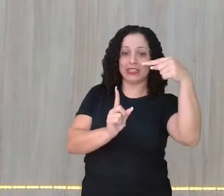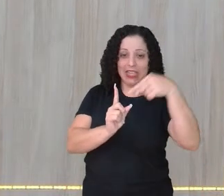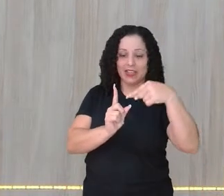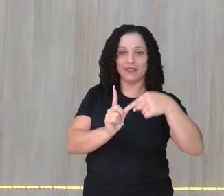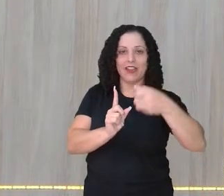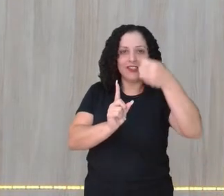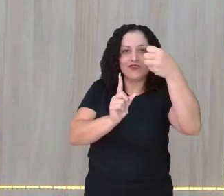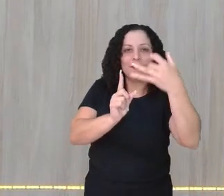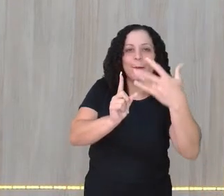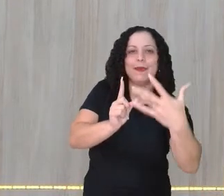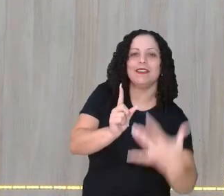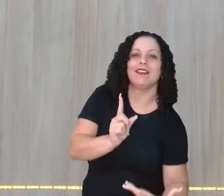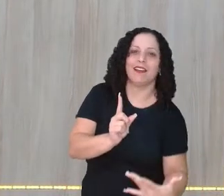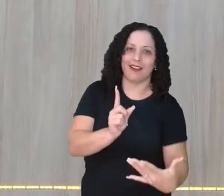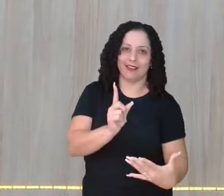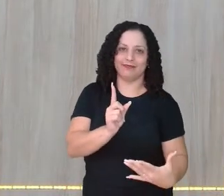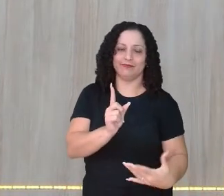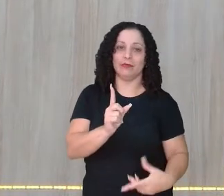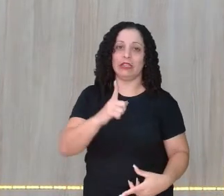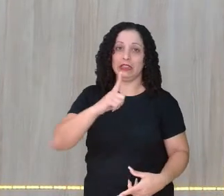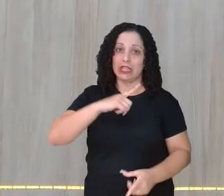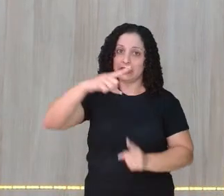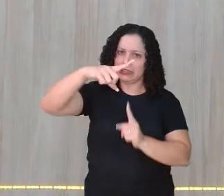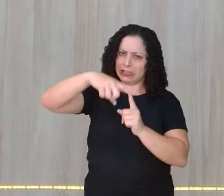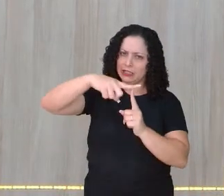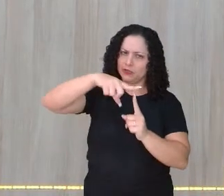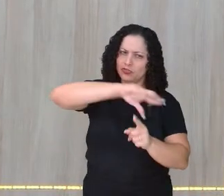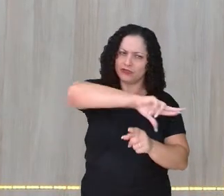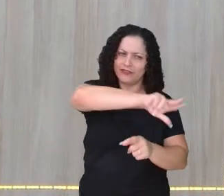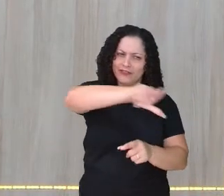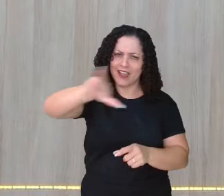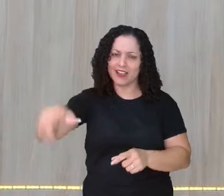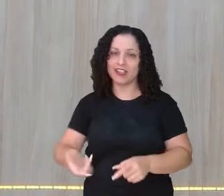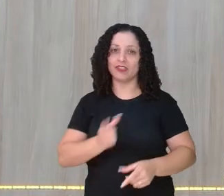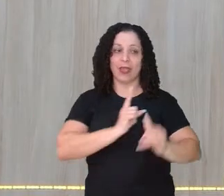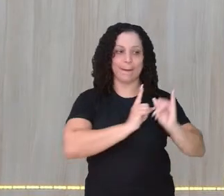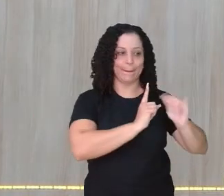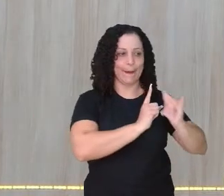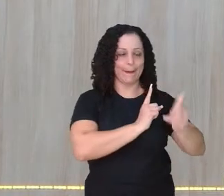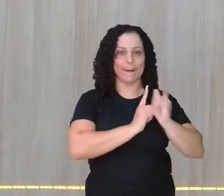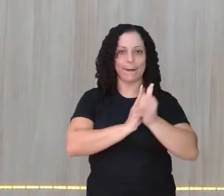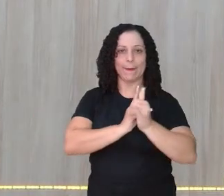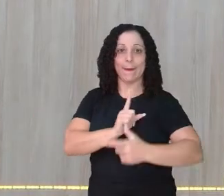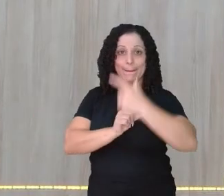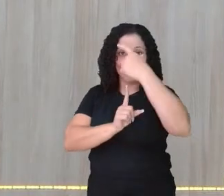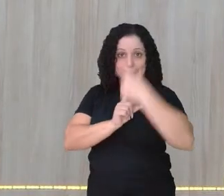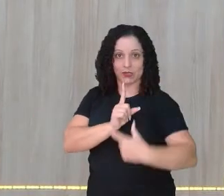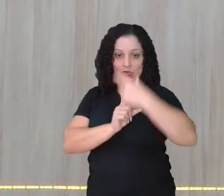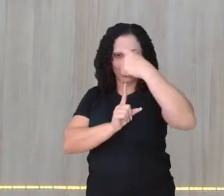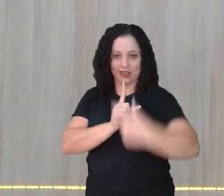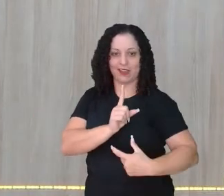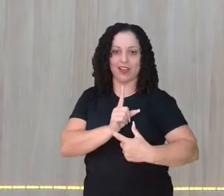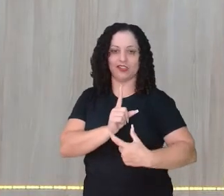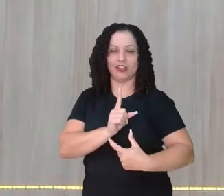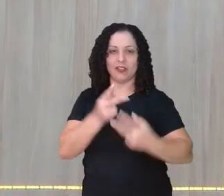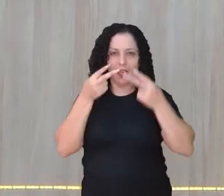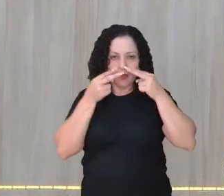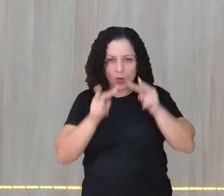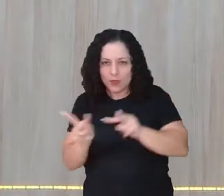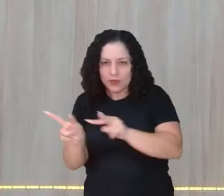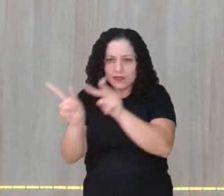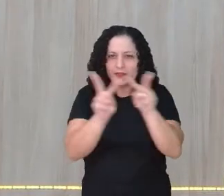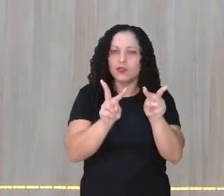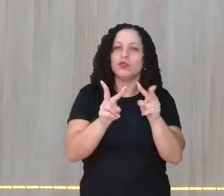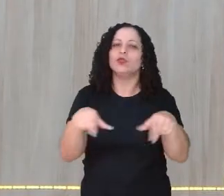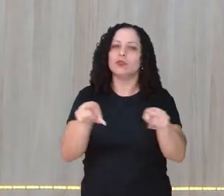gente sabe que tem alguns tipos de narradores, não é? A gente tem narrador personagem, narrador observador, narrador